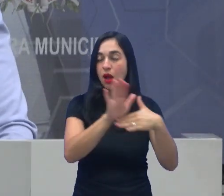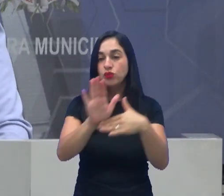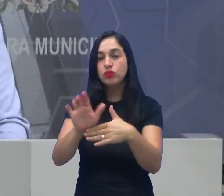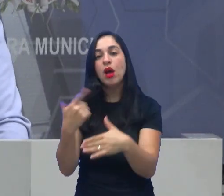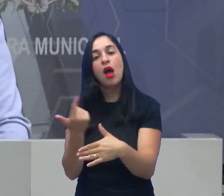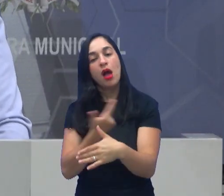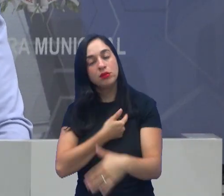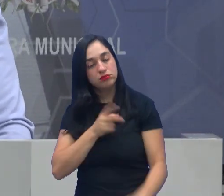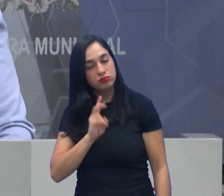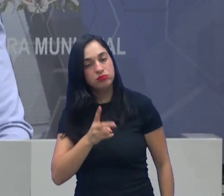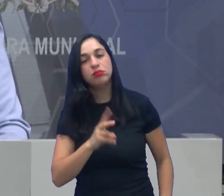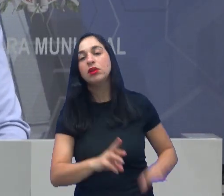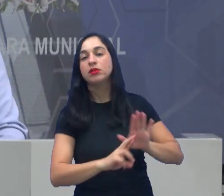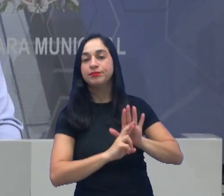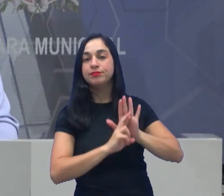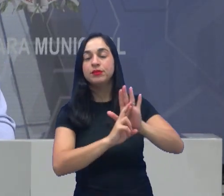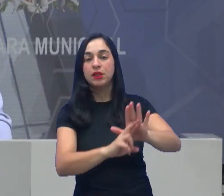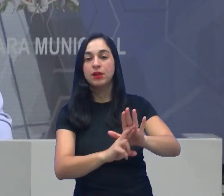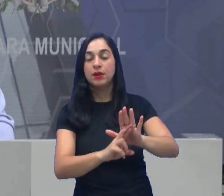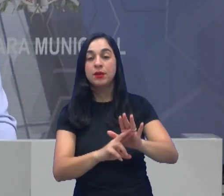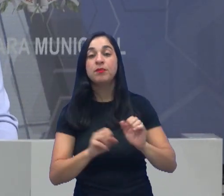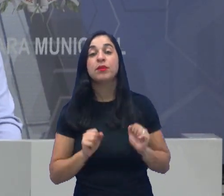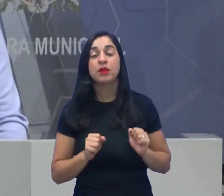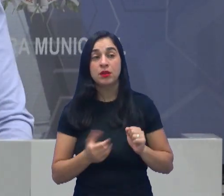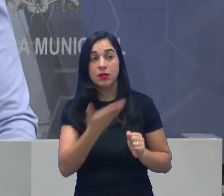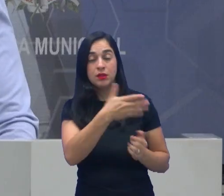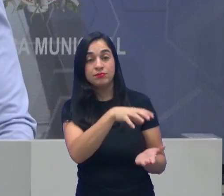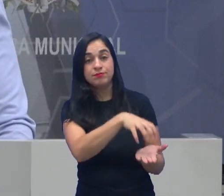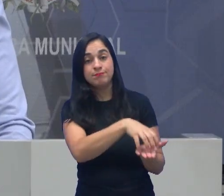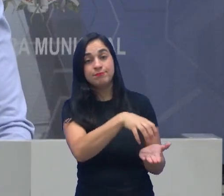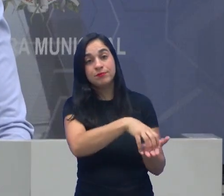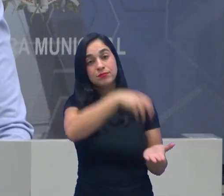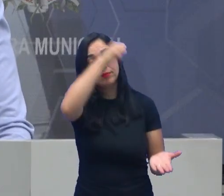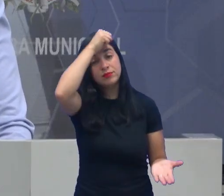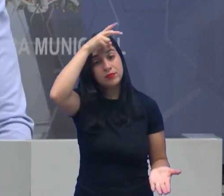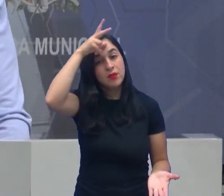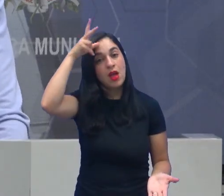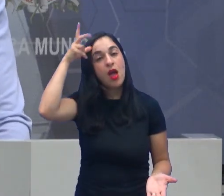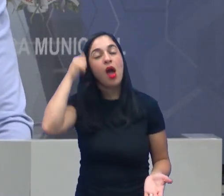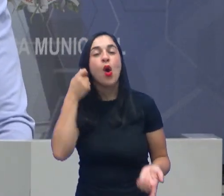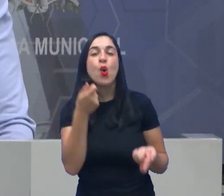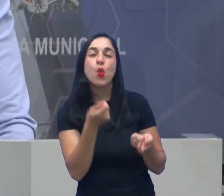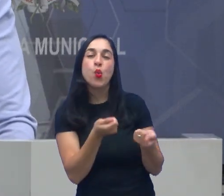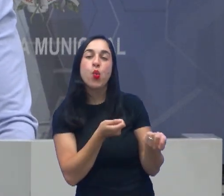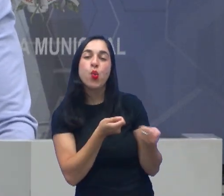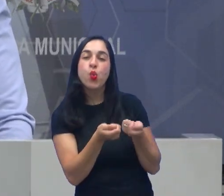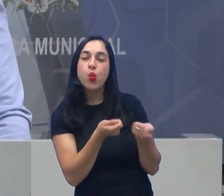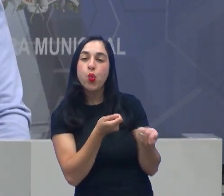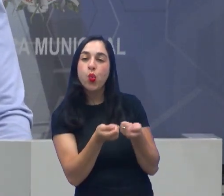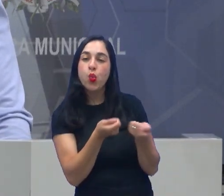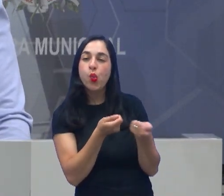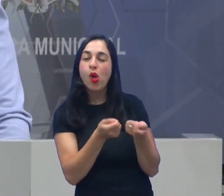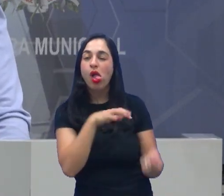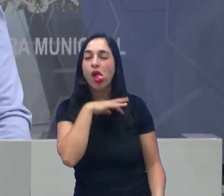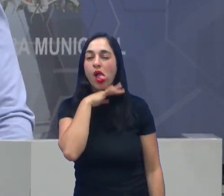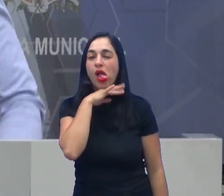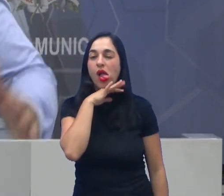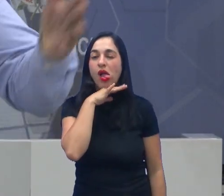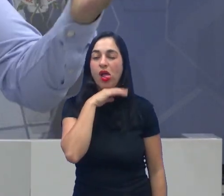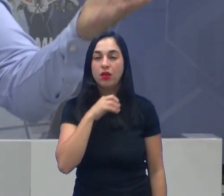que, infelizmente, esse desgoverno, essa administração que só olha para os lados,